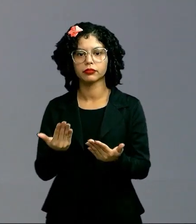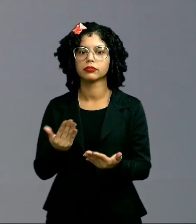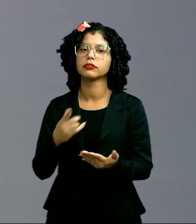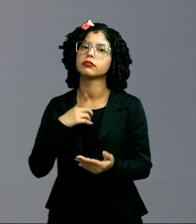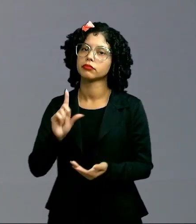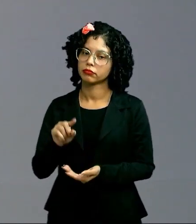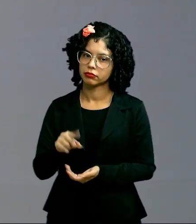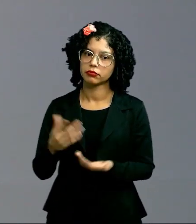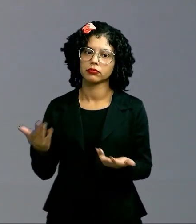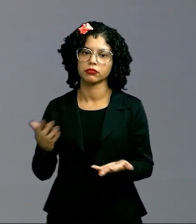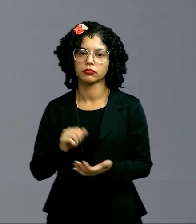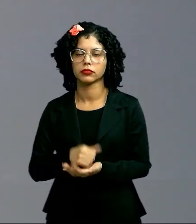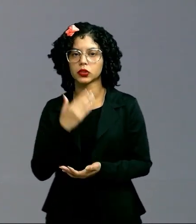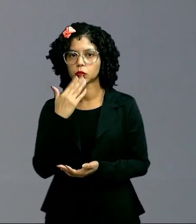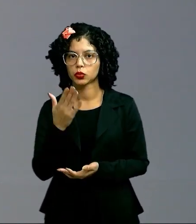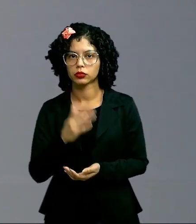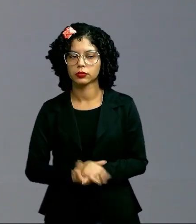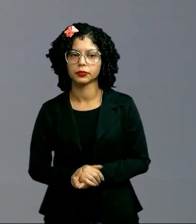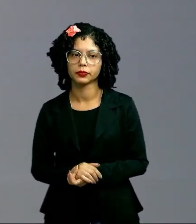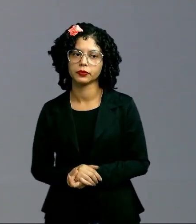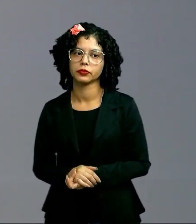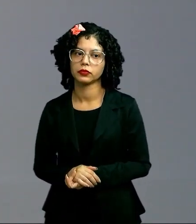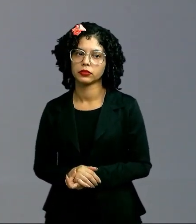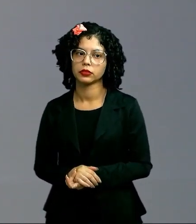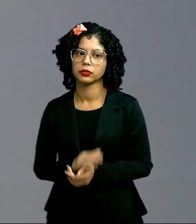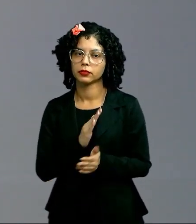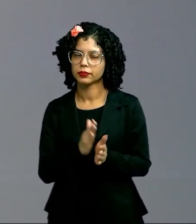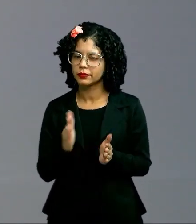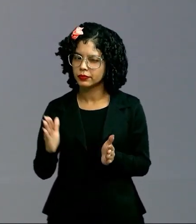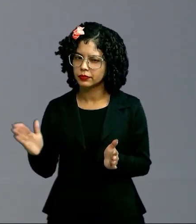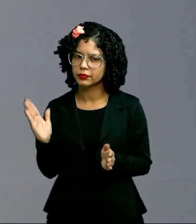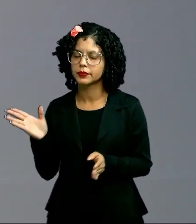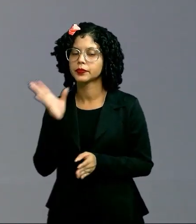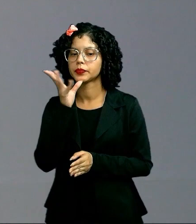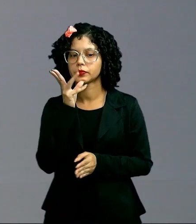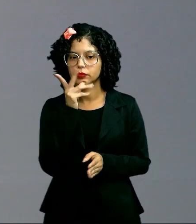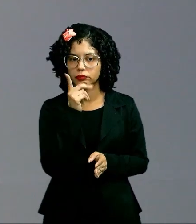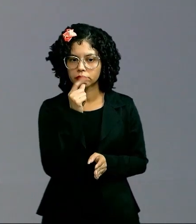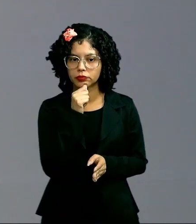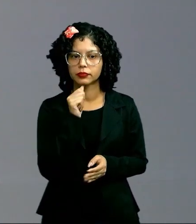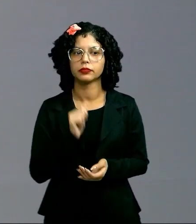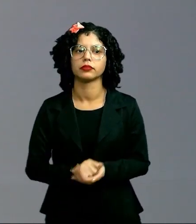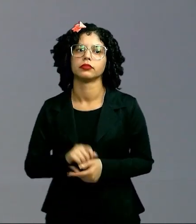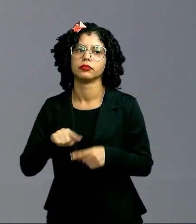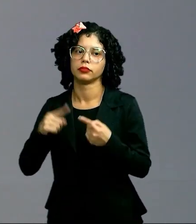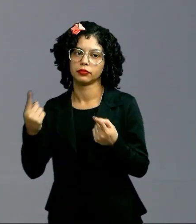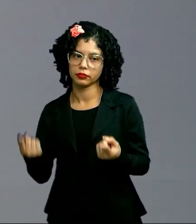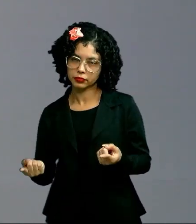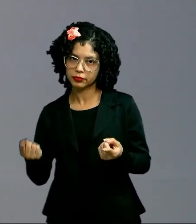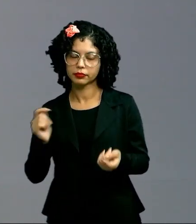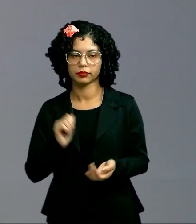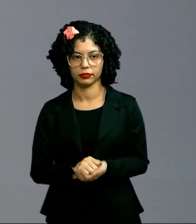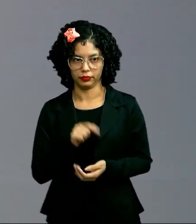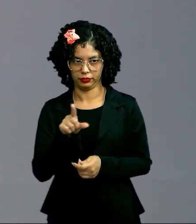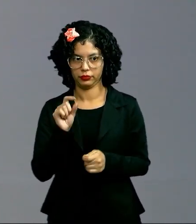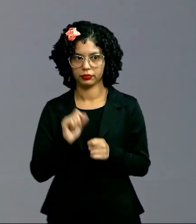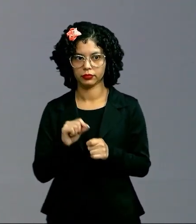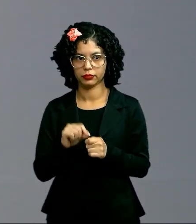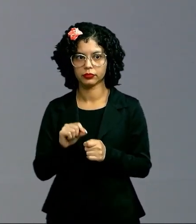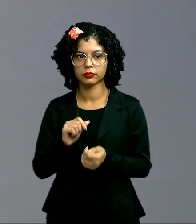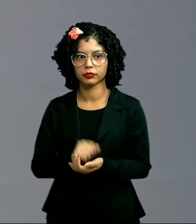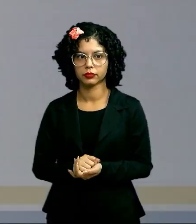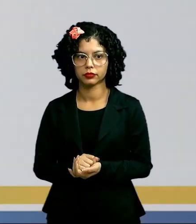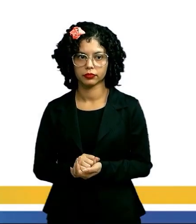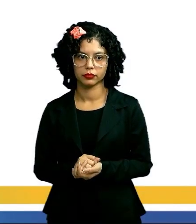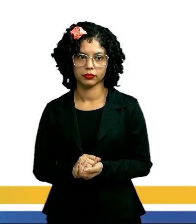ver se é isso que a questão está pedindo. Então, é um passo a passo muito demorado, muito trabalhoso, mas eu já fiz isso por